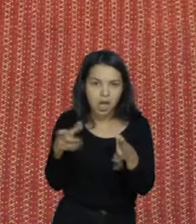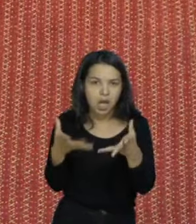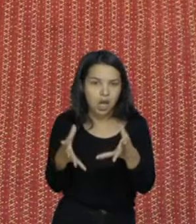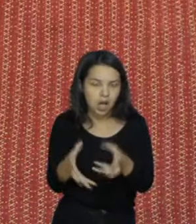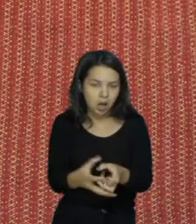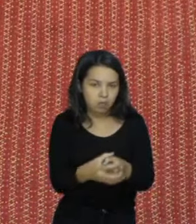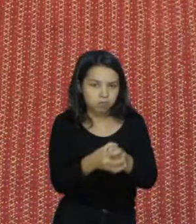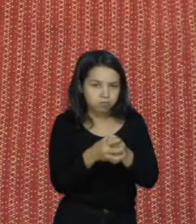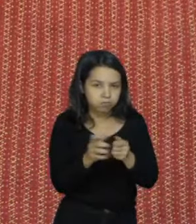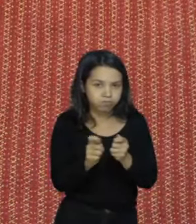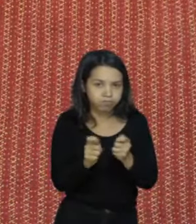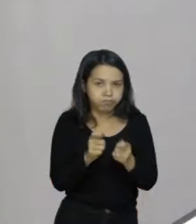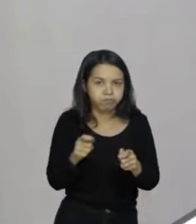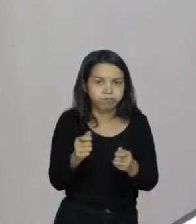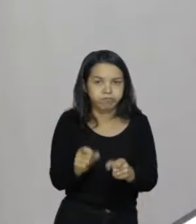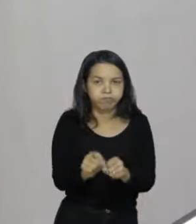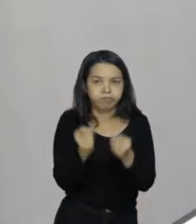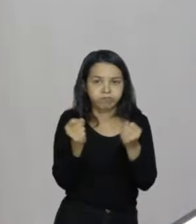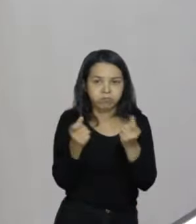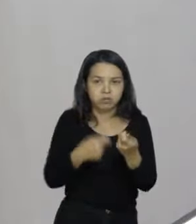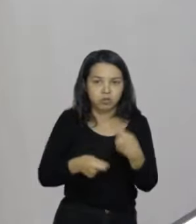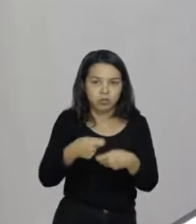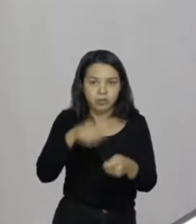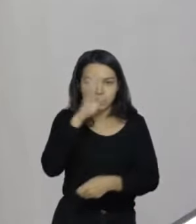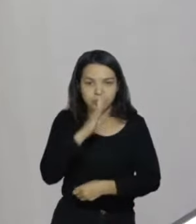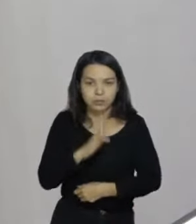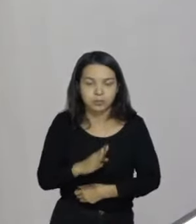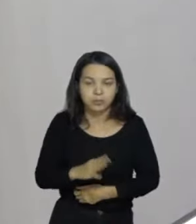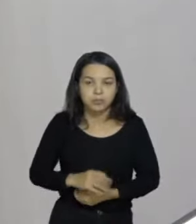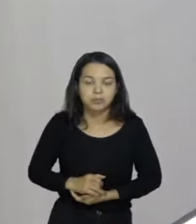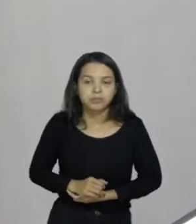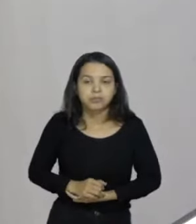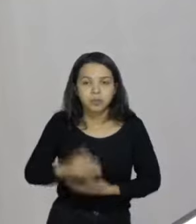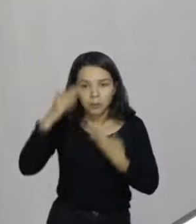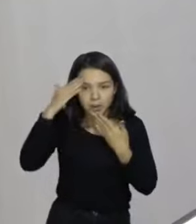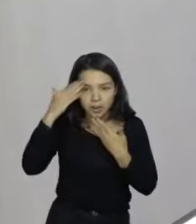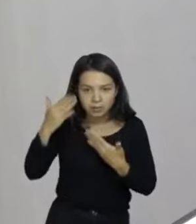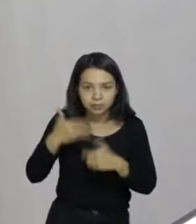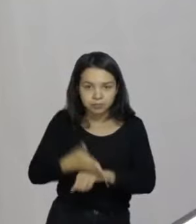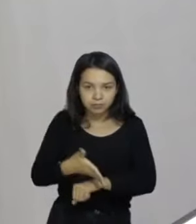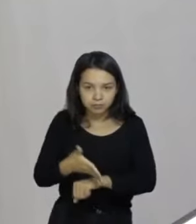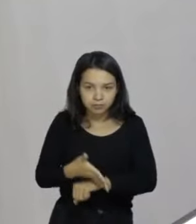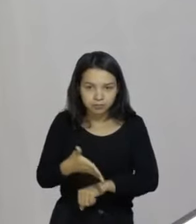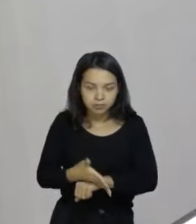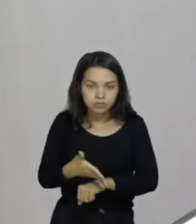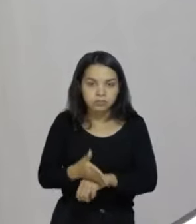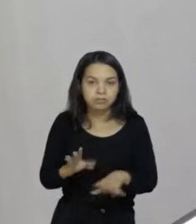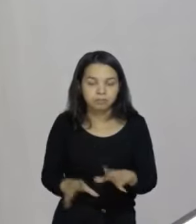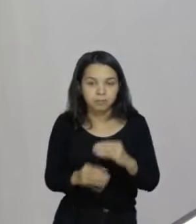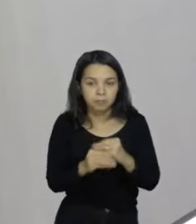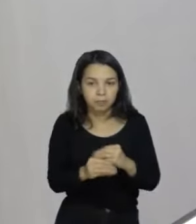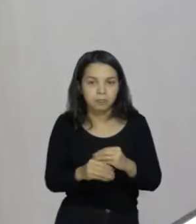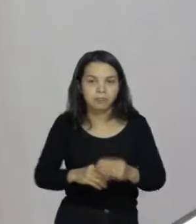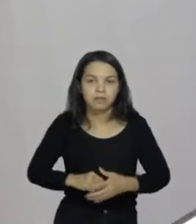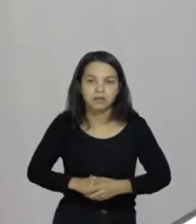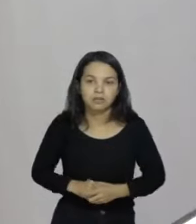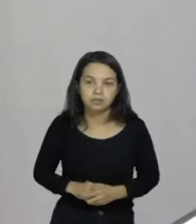e destruir a economia brasileira obrigado pela pela participação enfim pela pelo complemento e